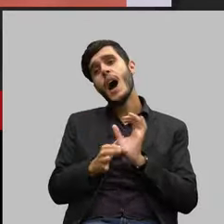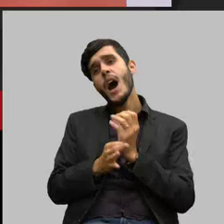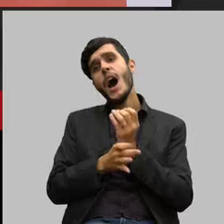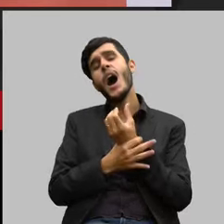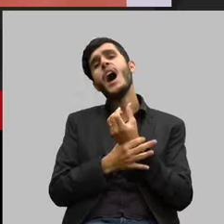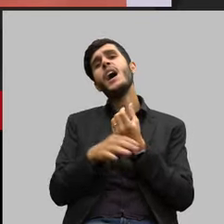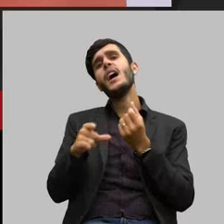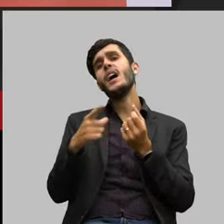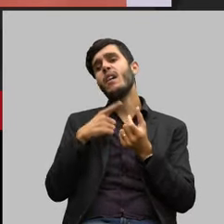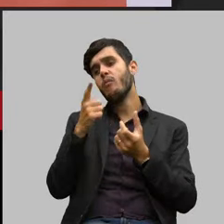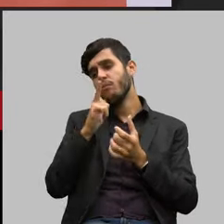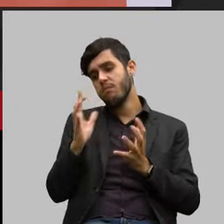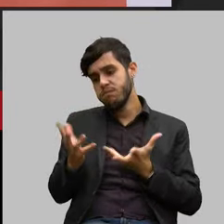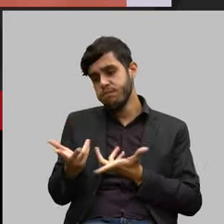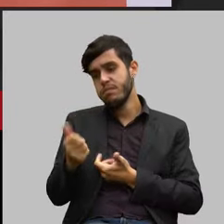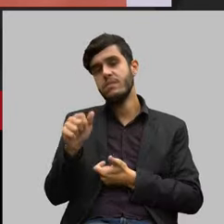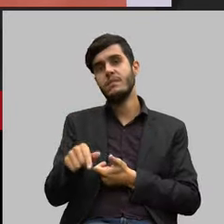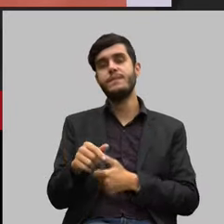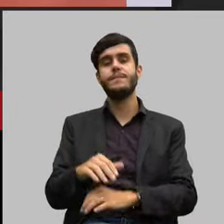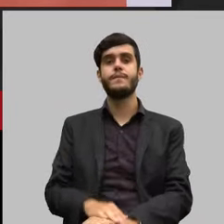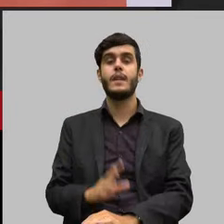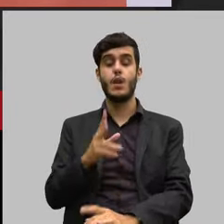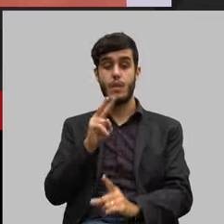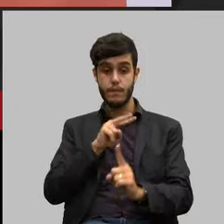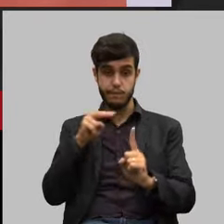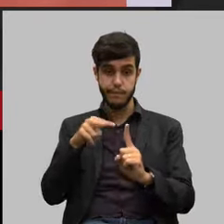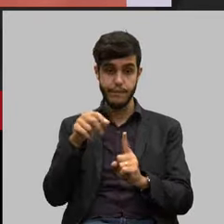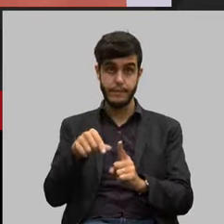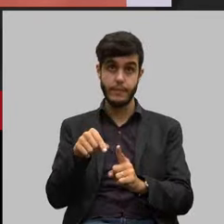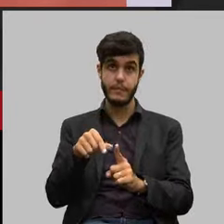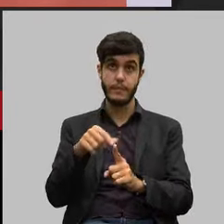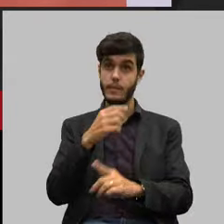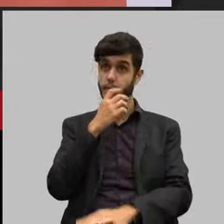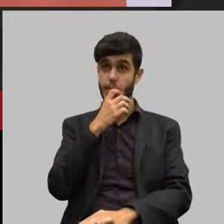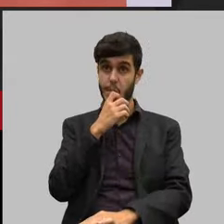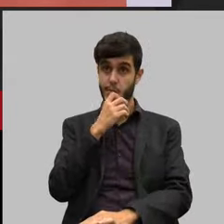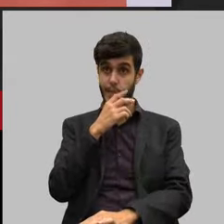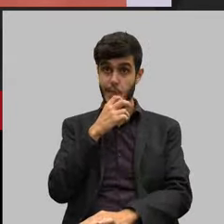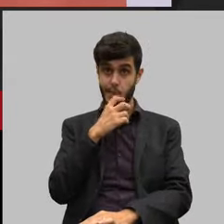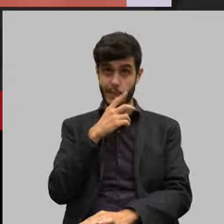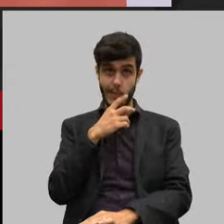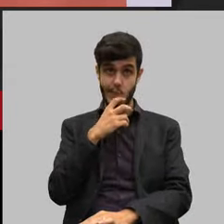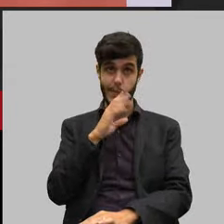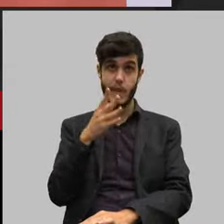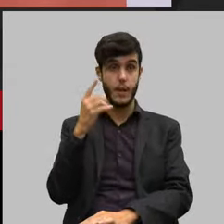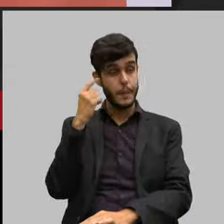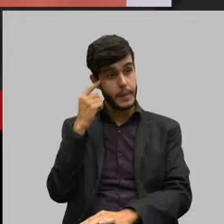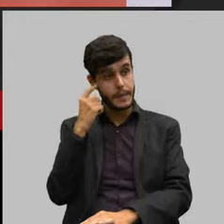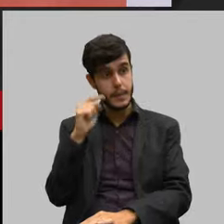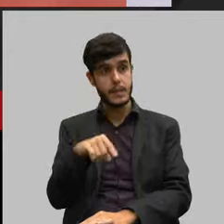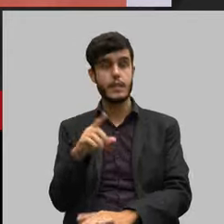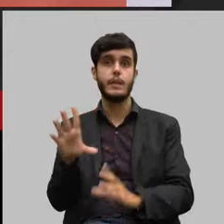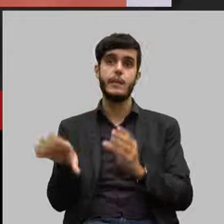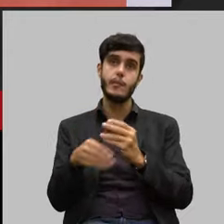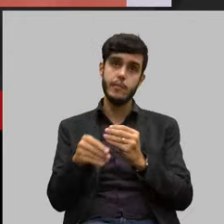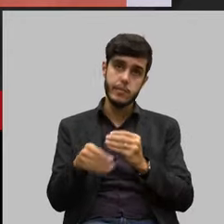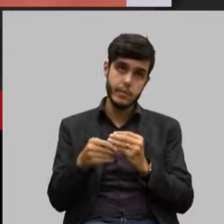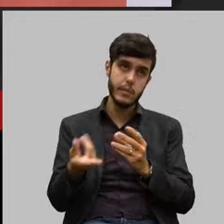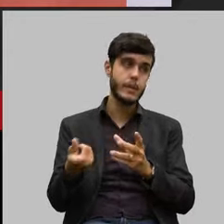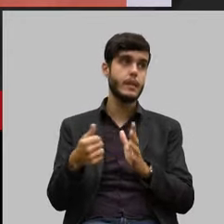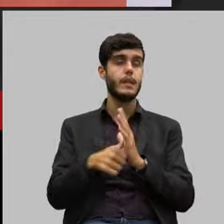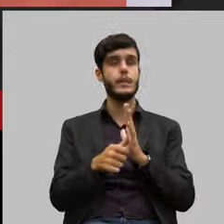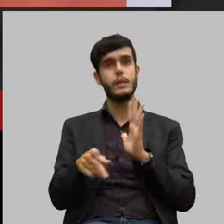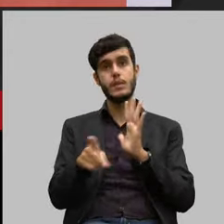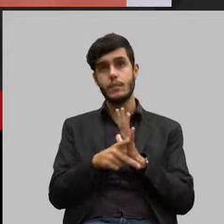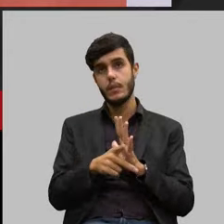eh sobre a perspectiva da e isso nos impôs pensar em alíquotas adicionais em termos de idade pensar em